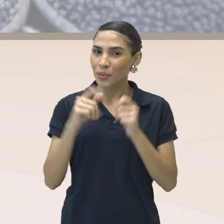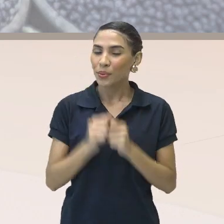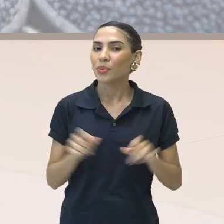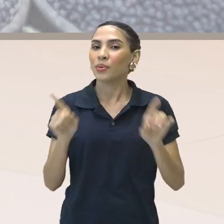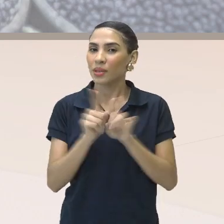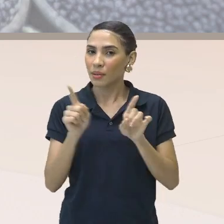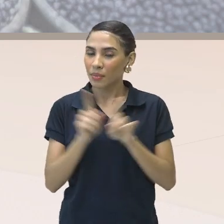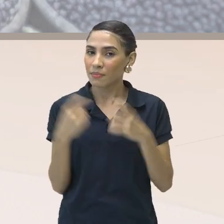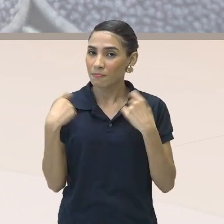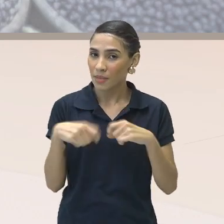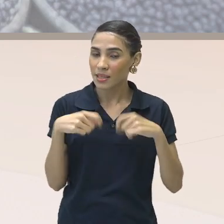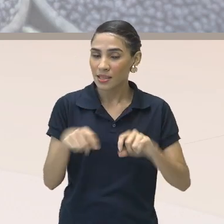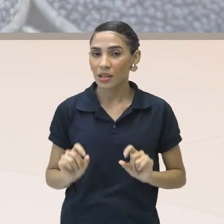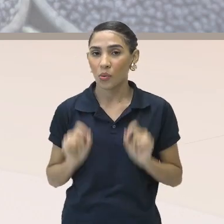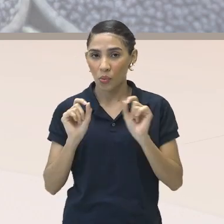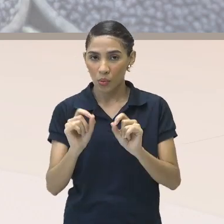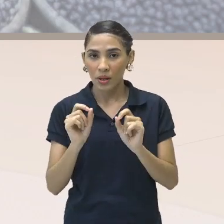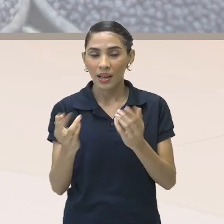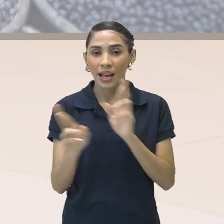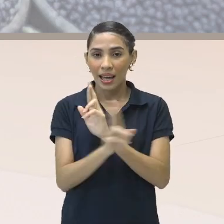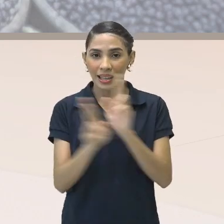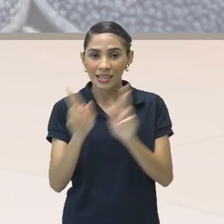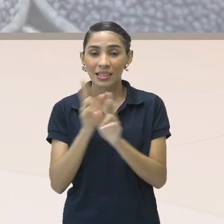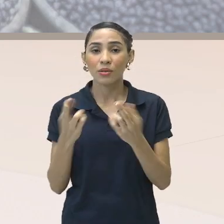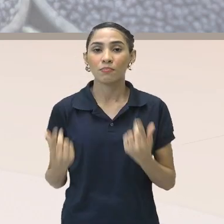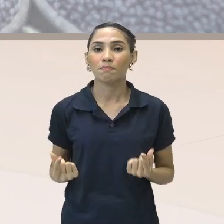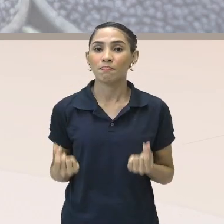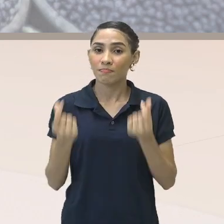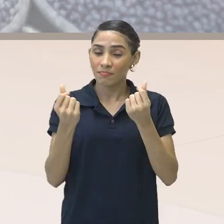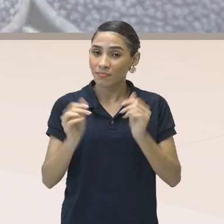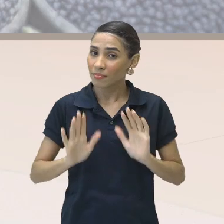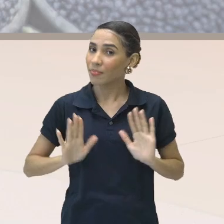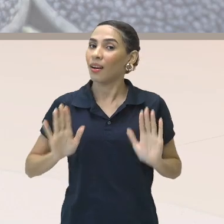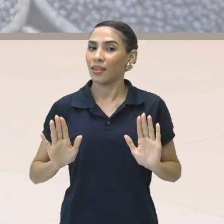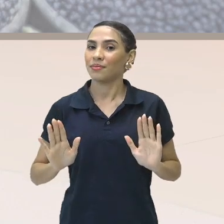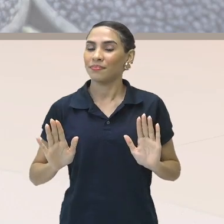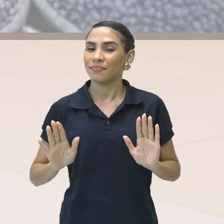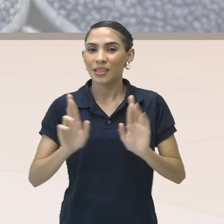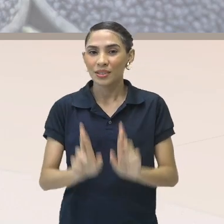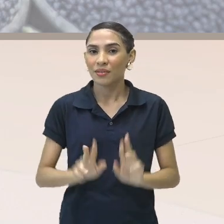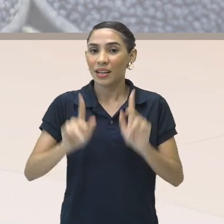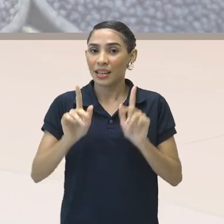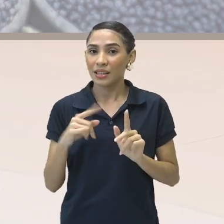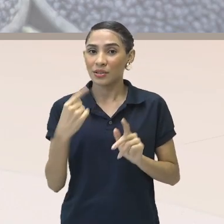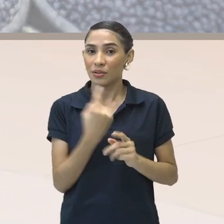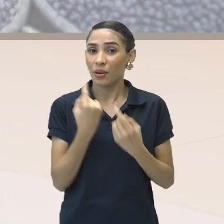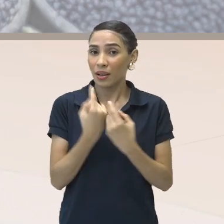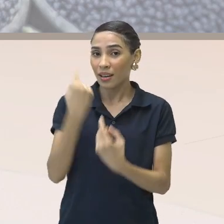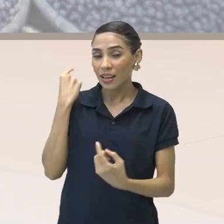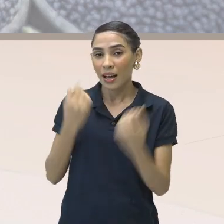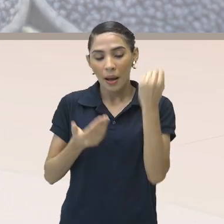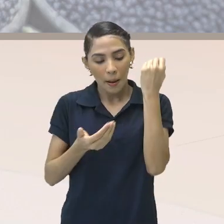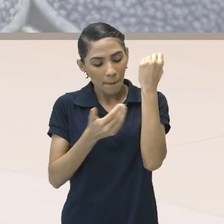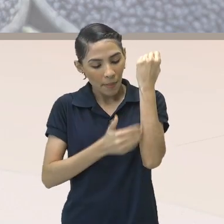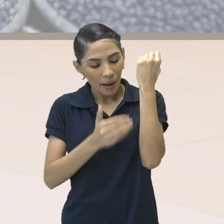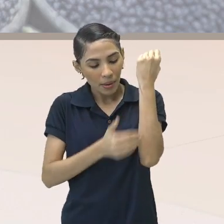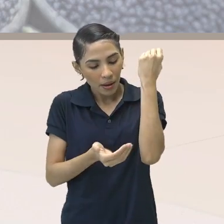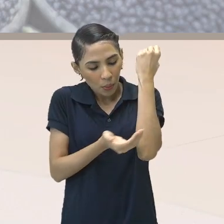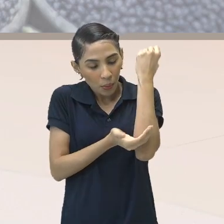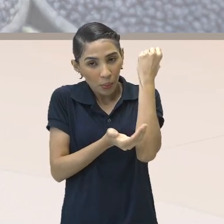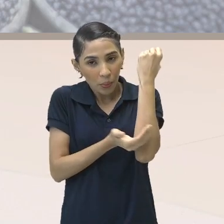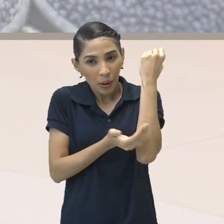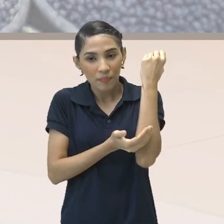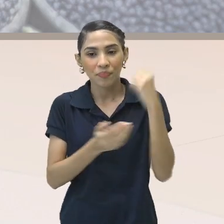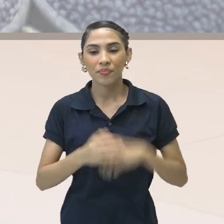também é necessário, a questão da geração de renda. Mas, diferente do que a gente falou do ciclo da borracha, que era pegar